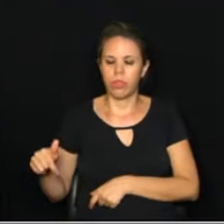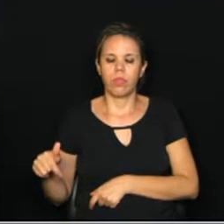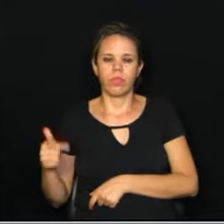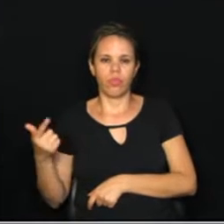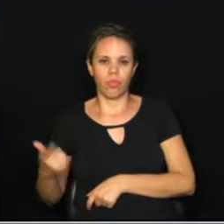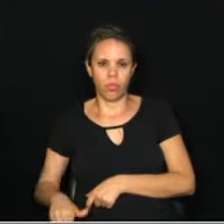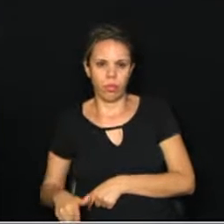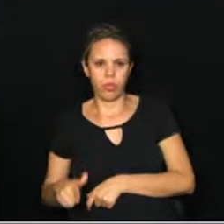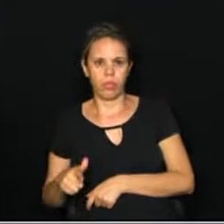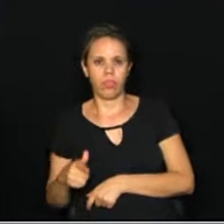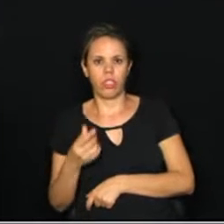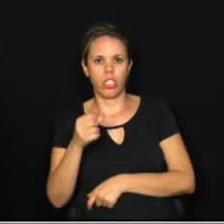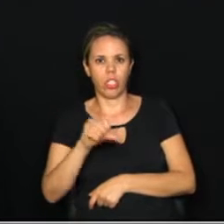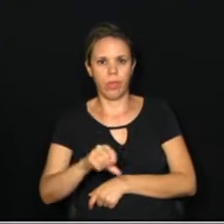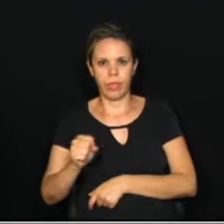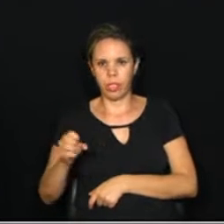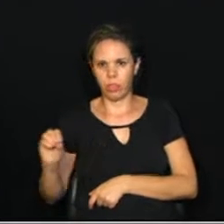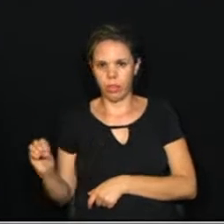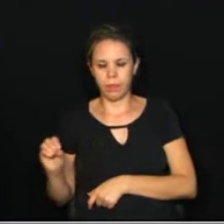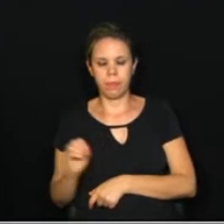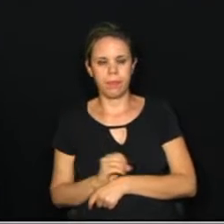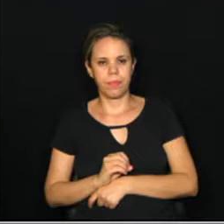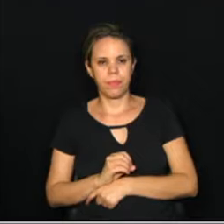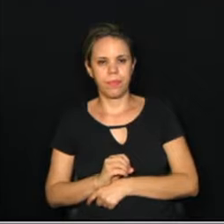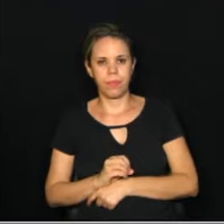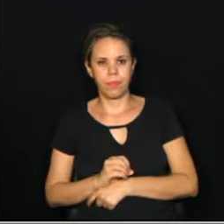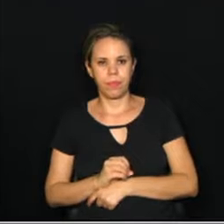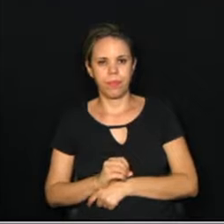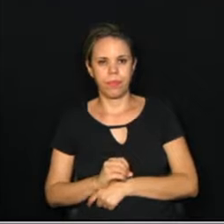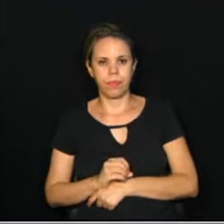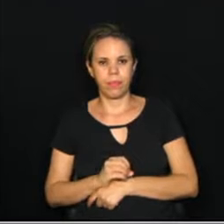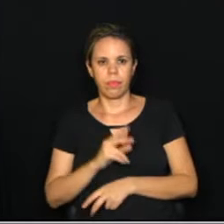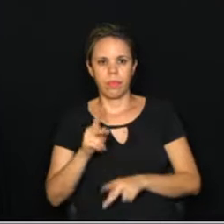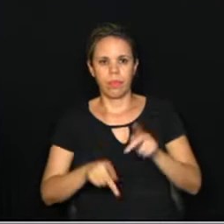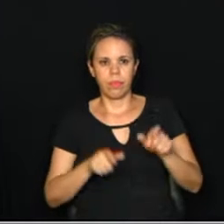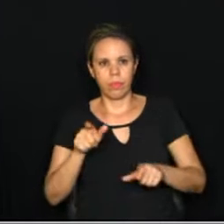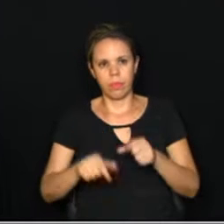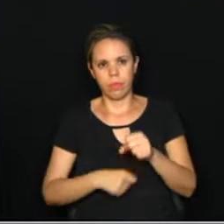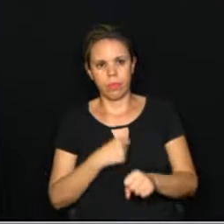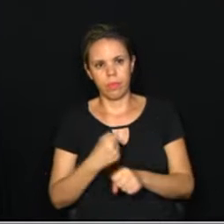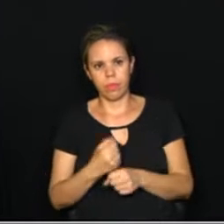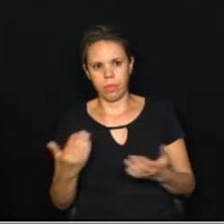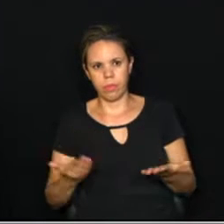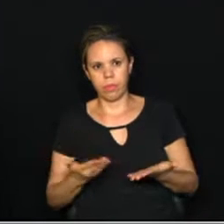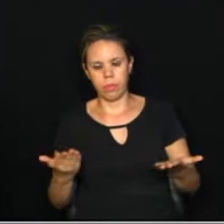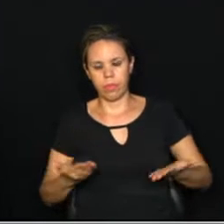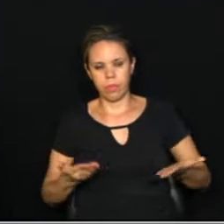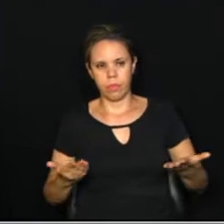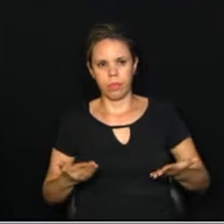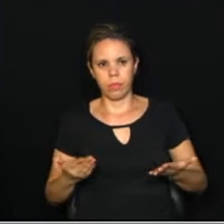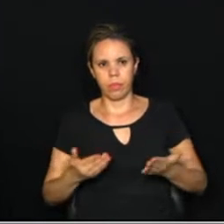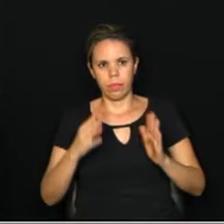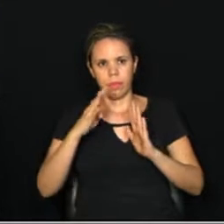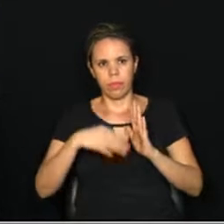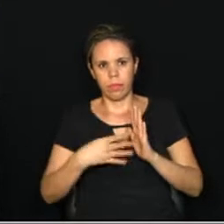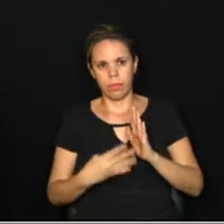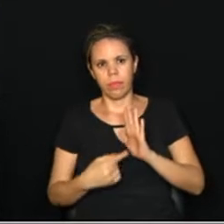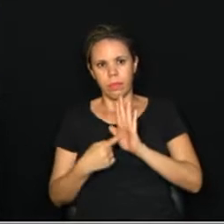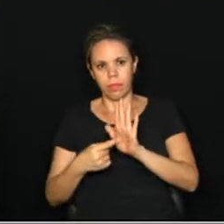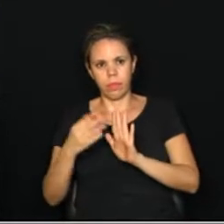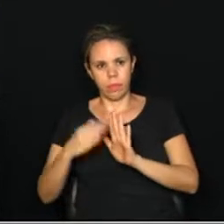com 980, né, metros cúbicos habitante ano, e hoje, agora, no último relatório, que seria